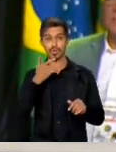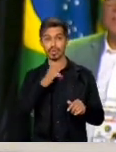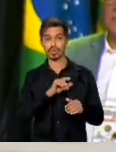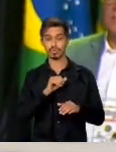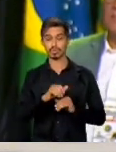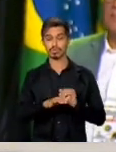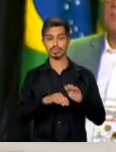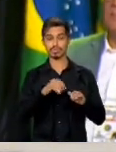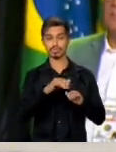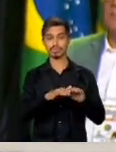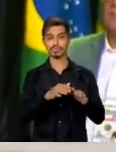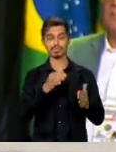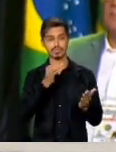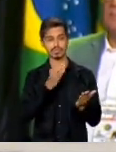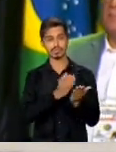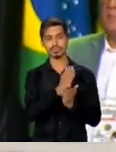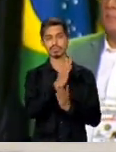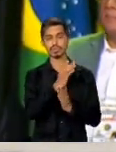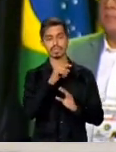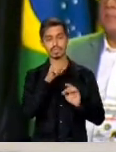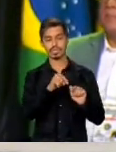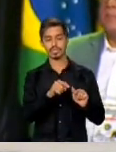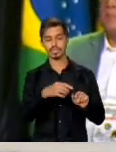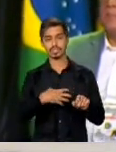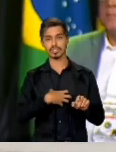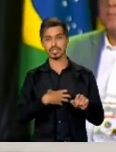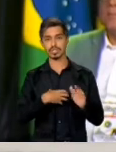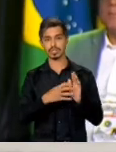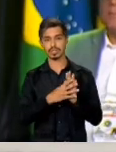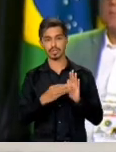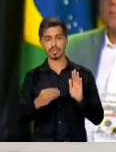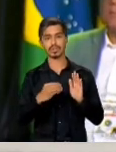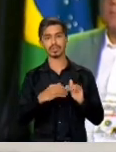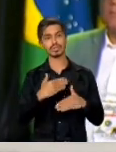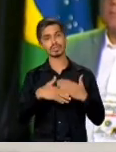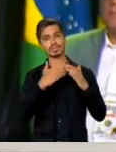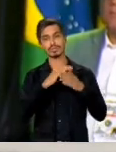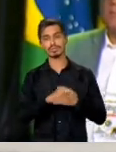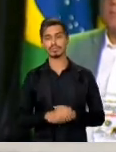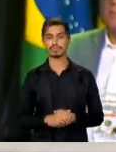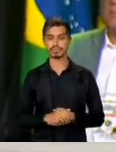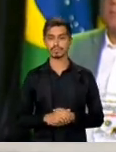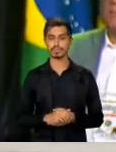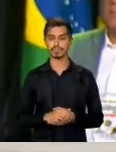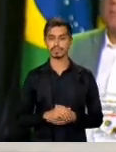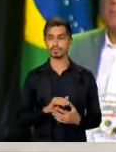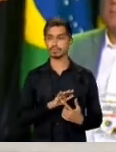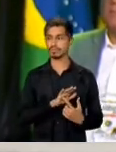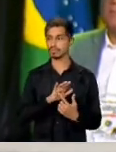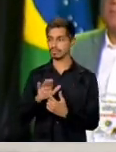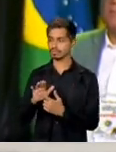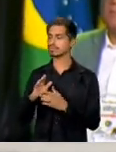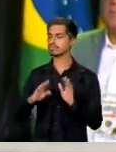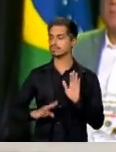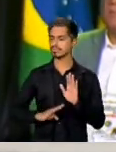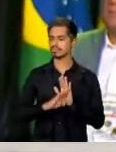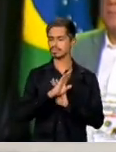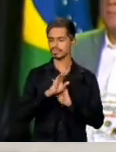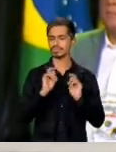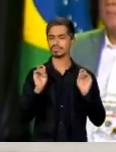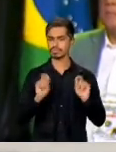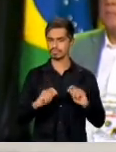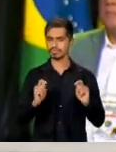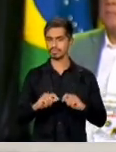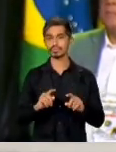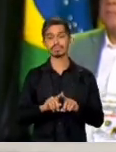o passo nessa direção, nesse modelo de desenvolvimento que preza, claro, pelo crescimento